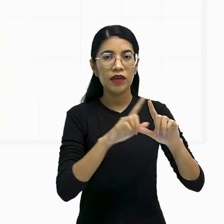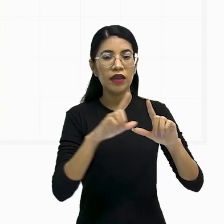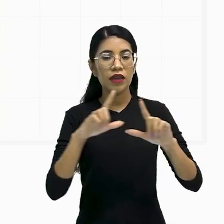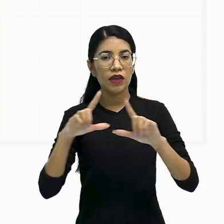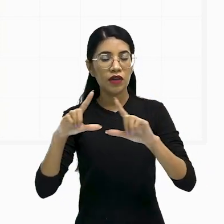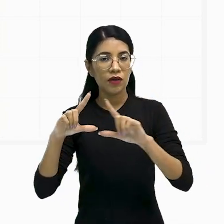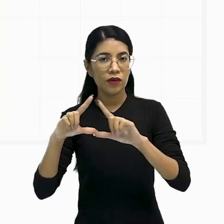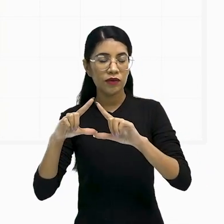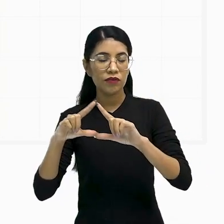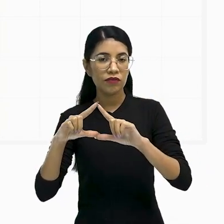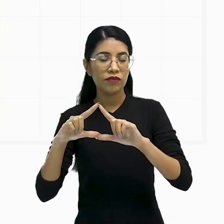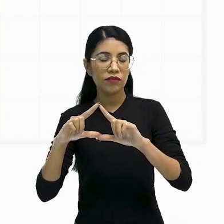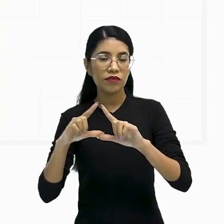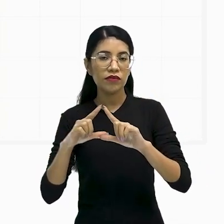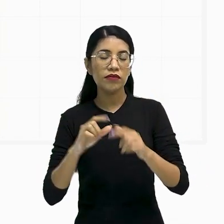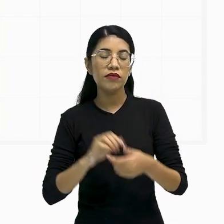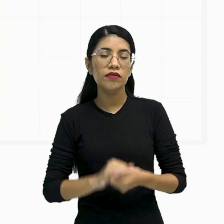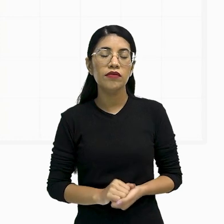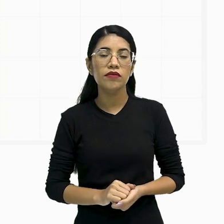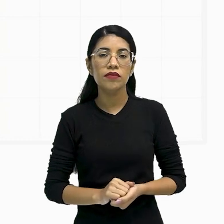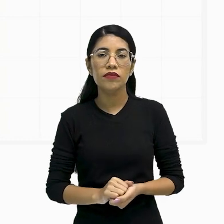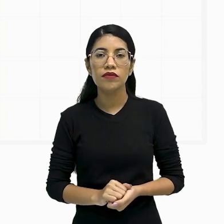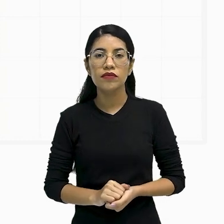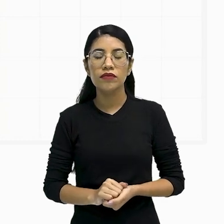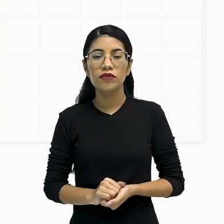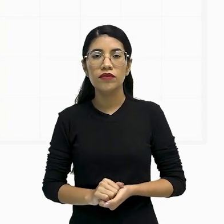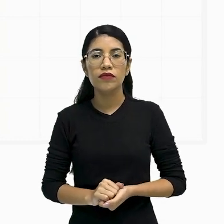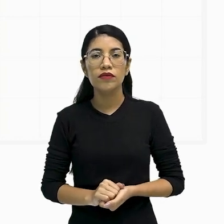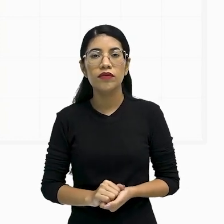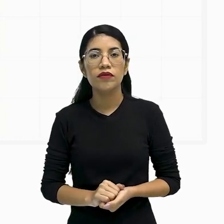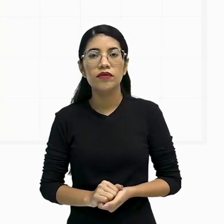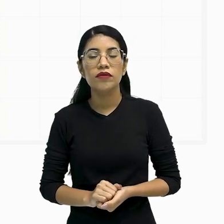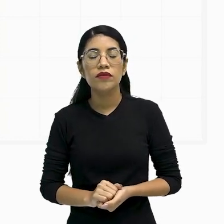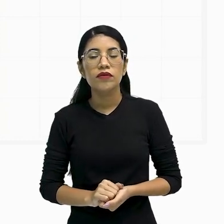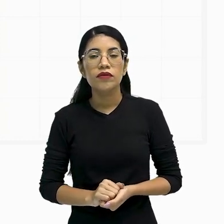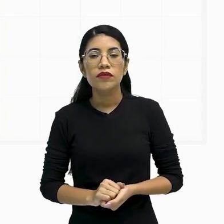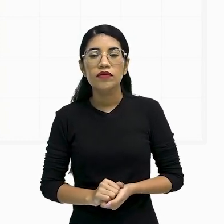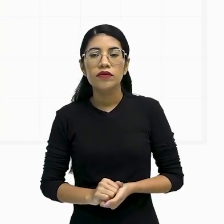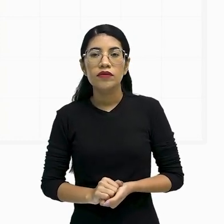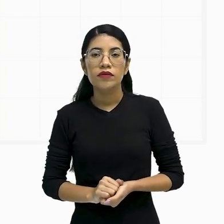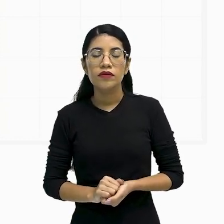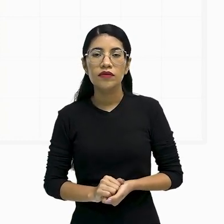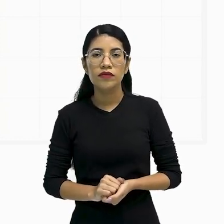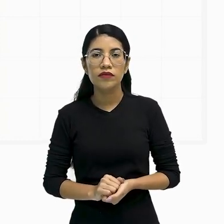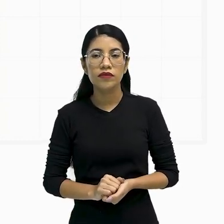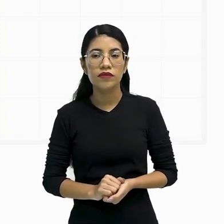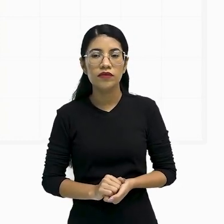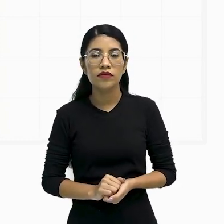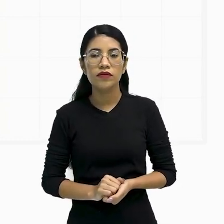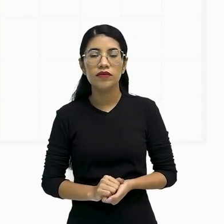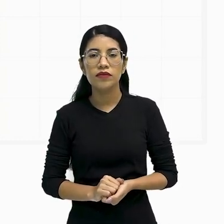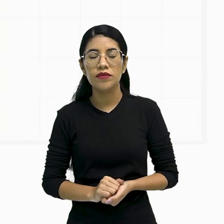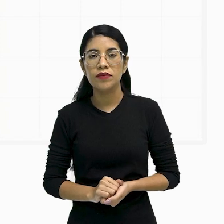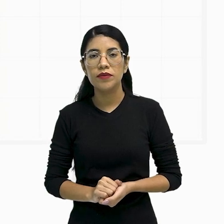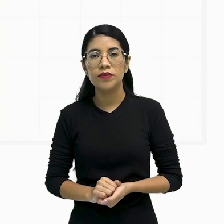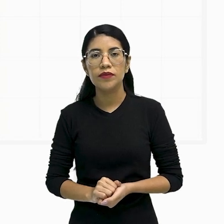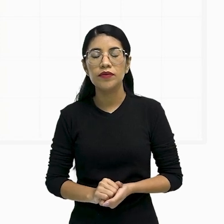Triângulo retângulo. E eu tenho um triângulo maior, que é esse aqui em verde.